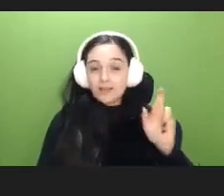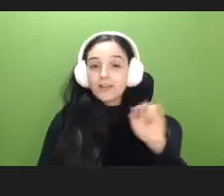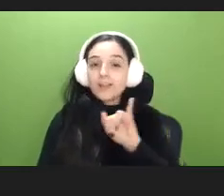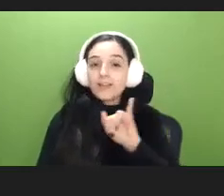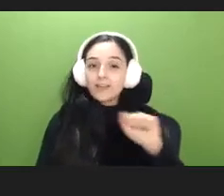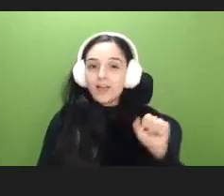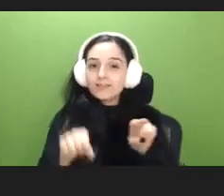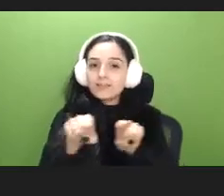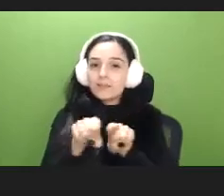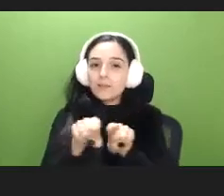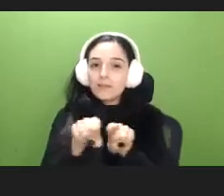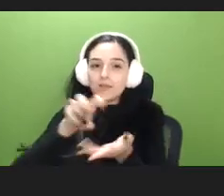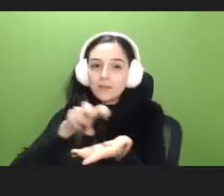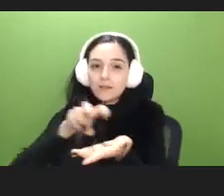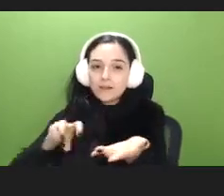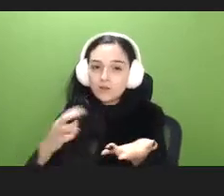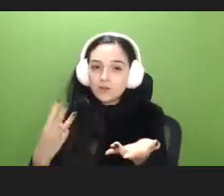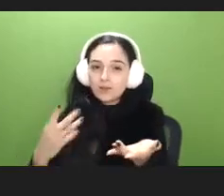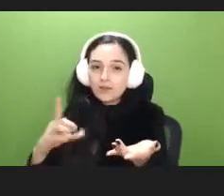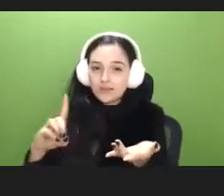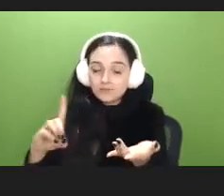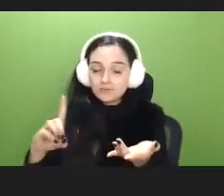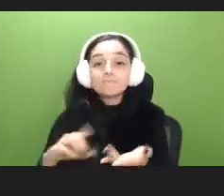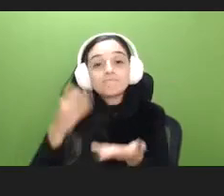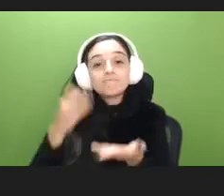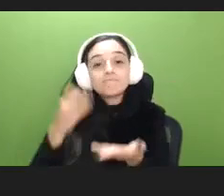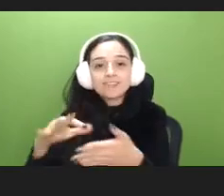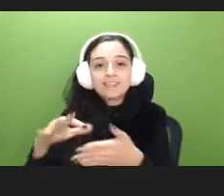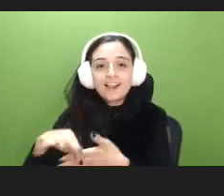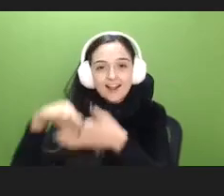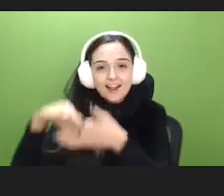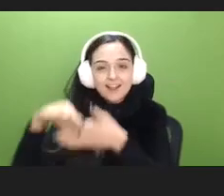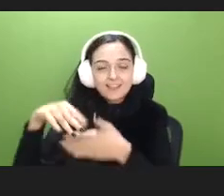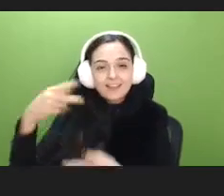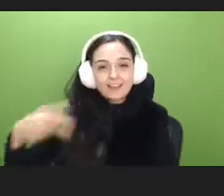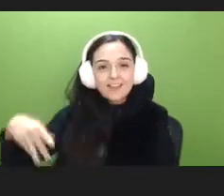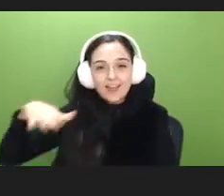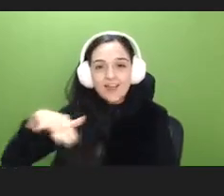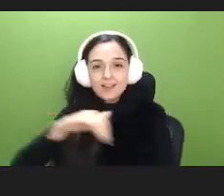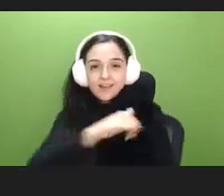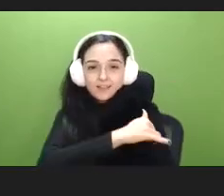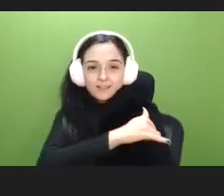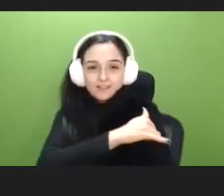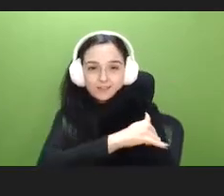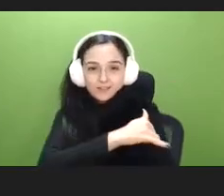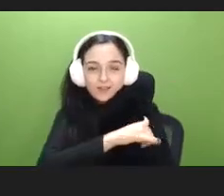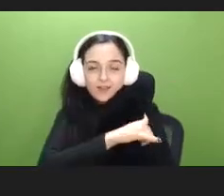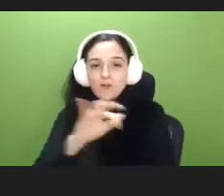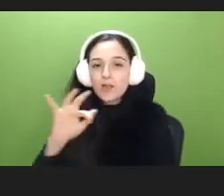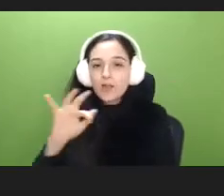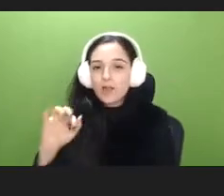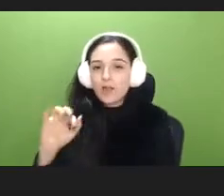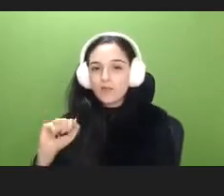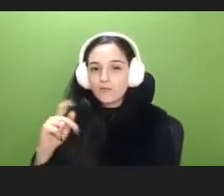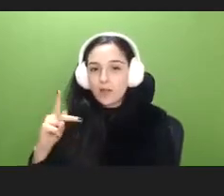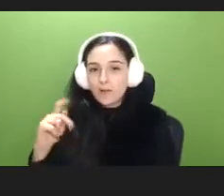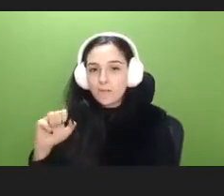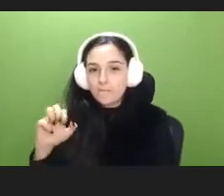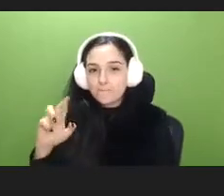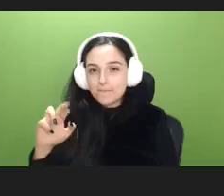em inovação do Estado do Rio de Janeiro pela FAPERJ, Line, desde 2026. Seja muito